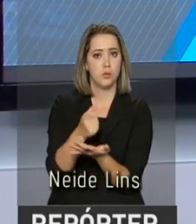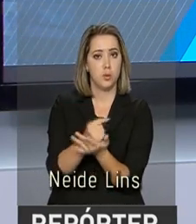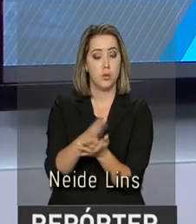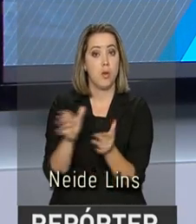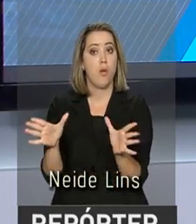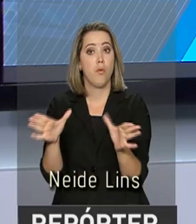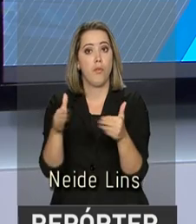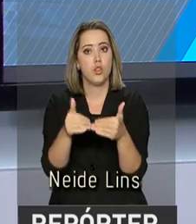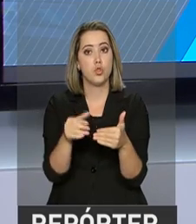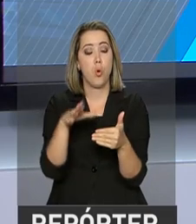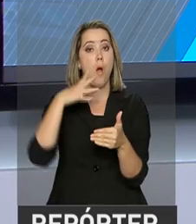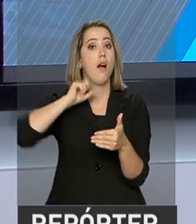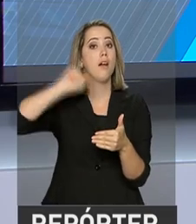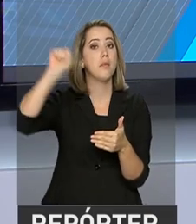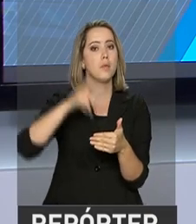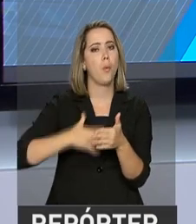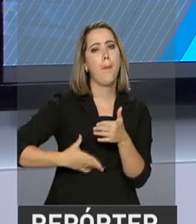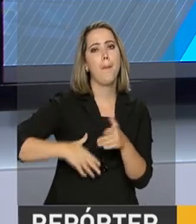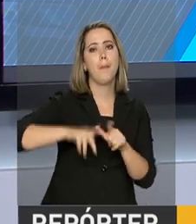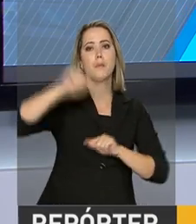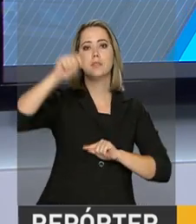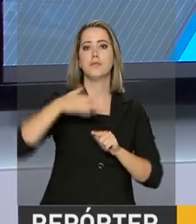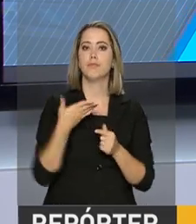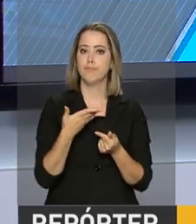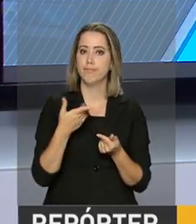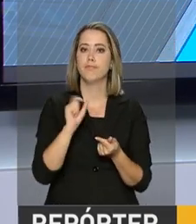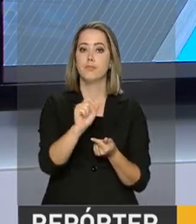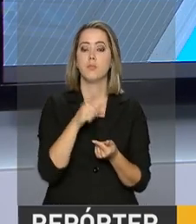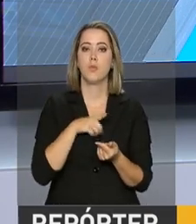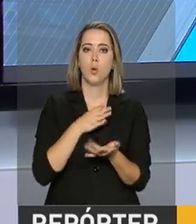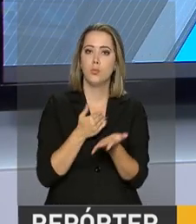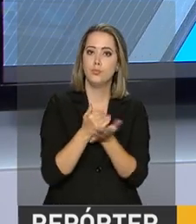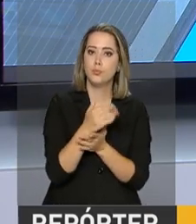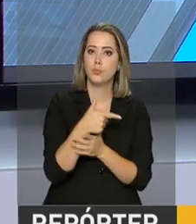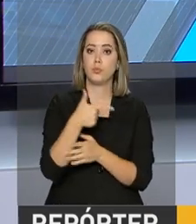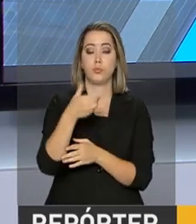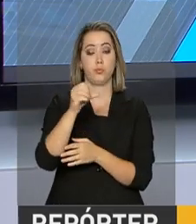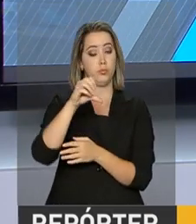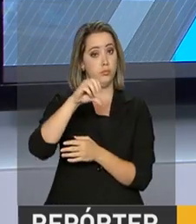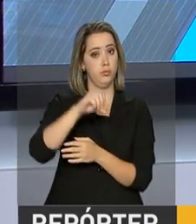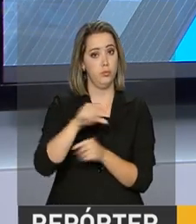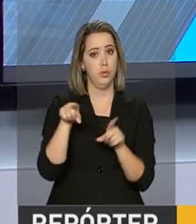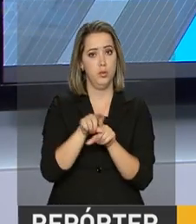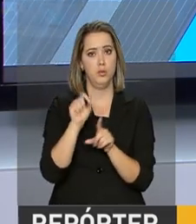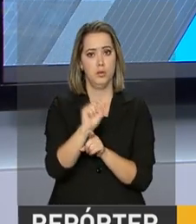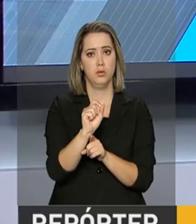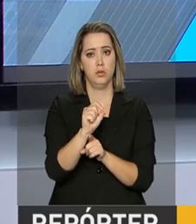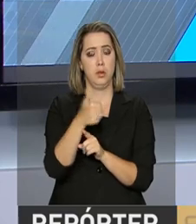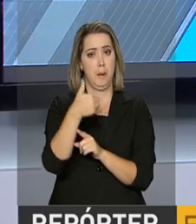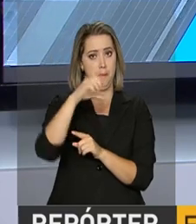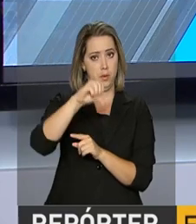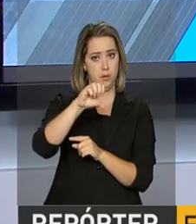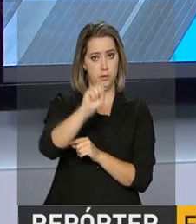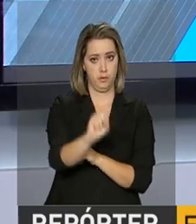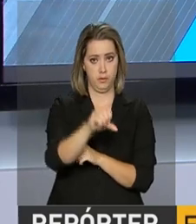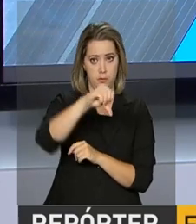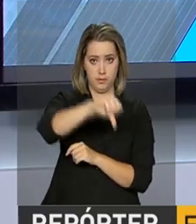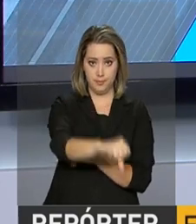Abril com o melhor resultado desde o início da série histórica do governo que começou em